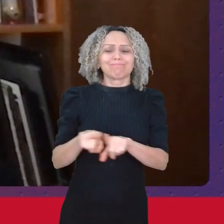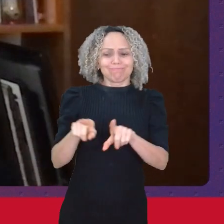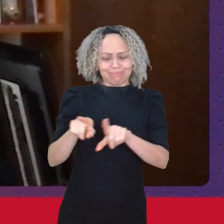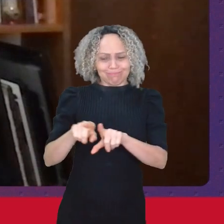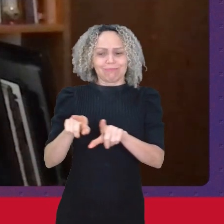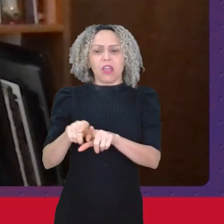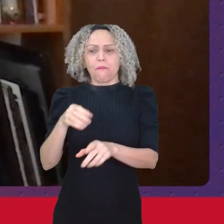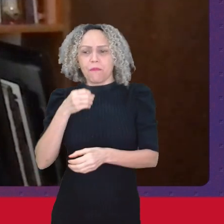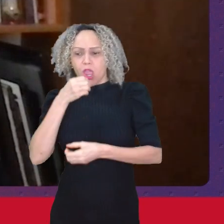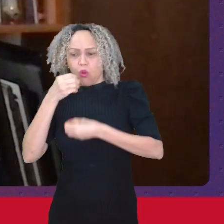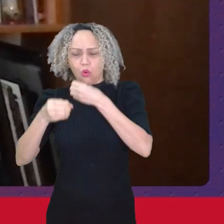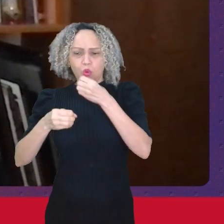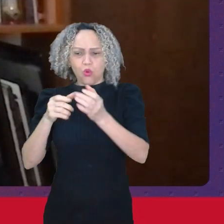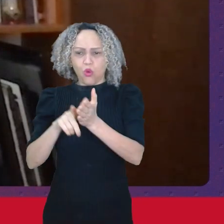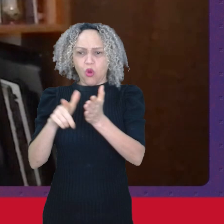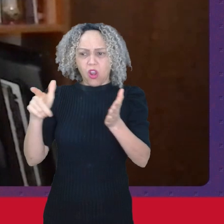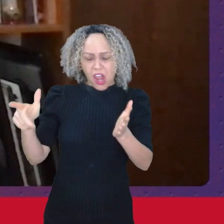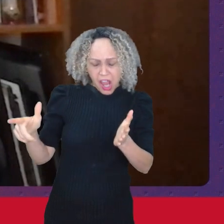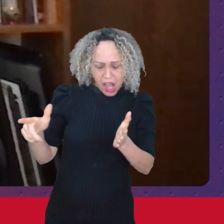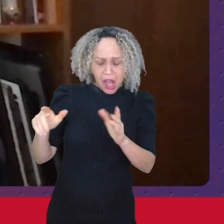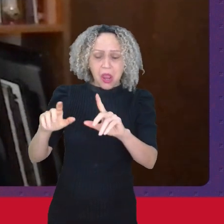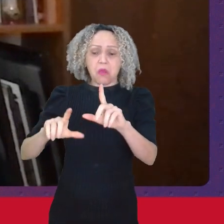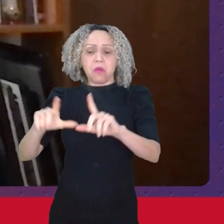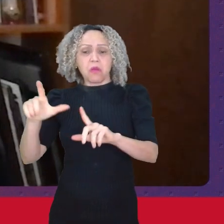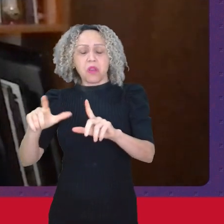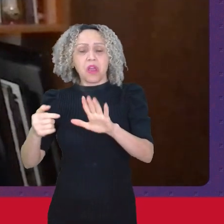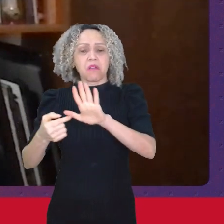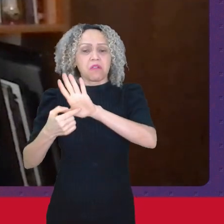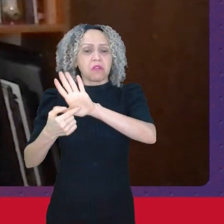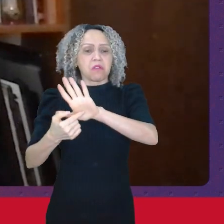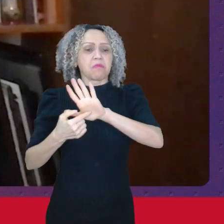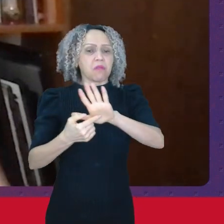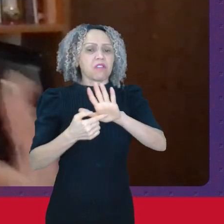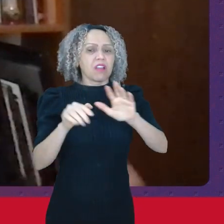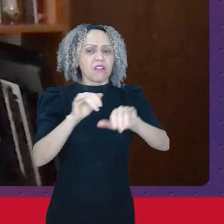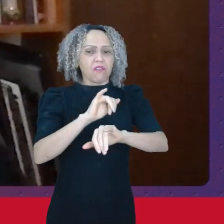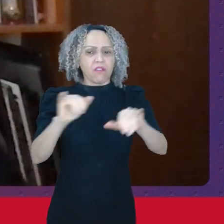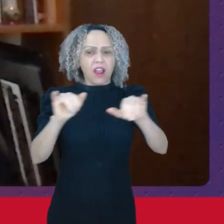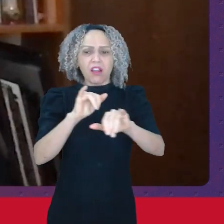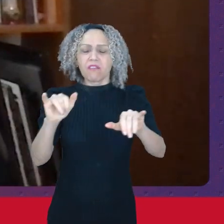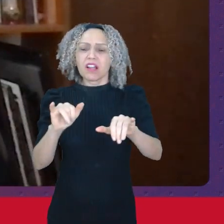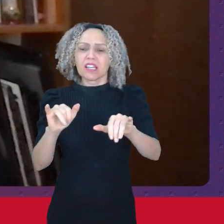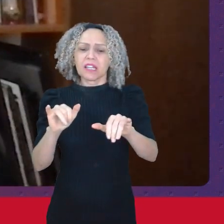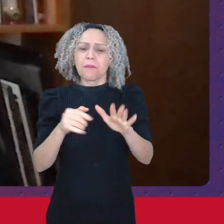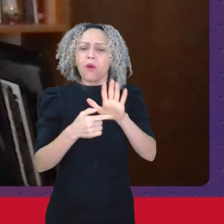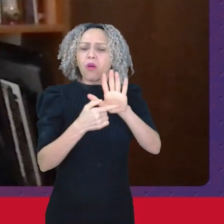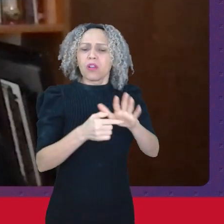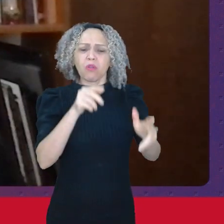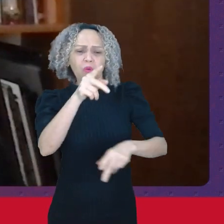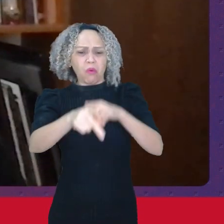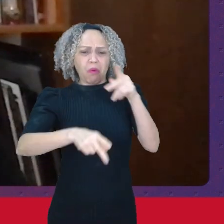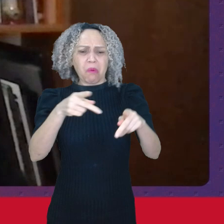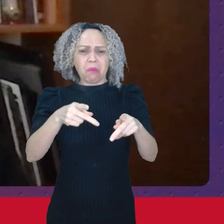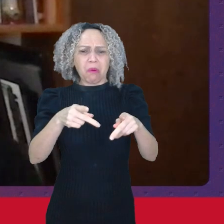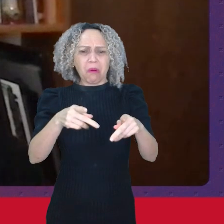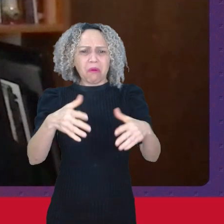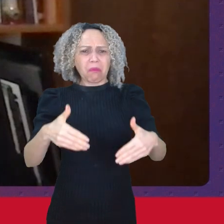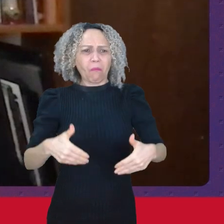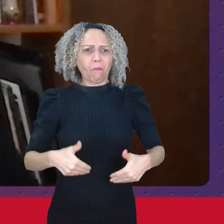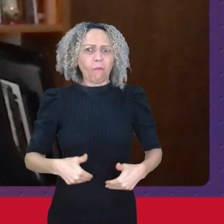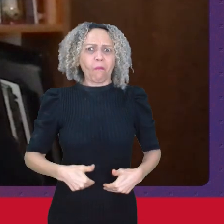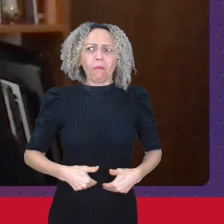a fome, né? Então, essas várias programas mostrando a população em situação de fome, hoje